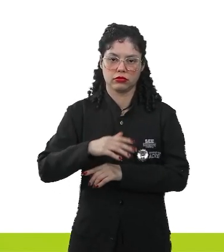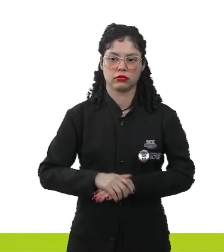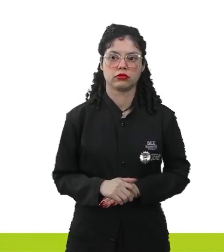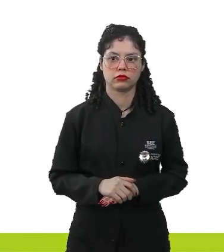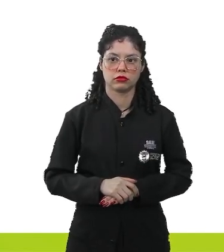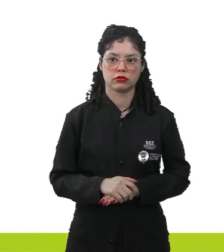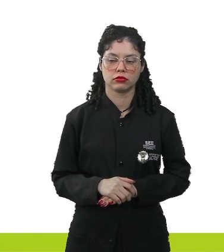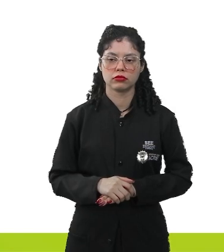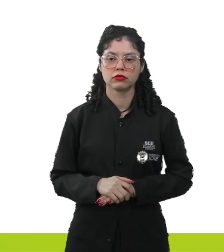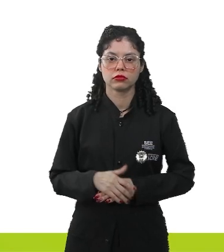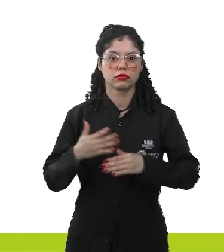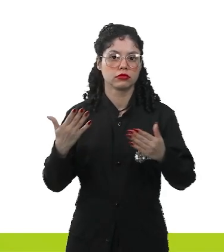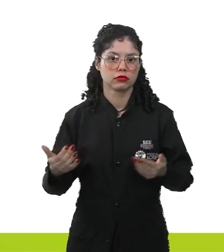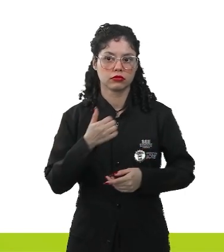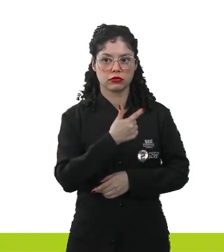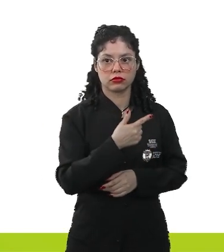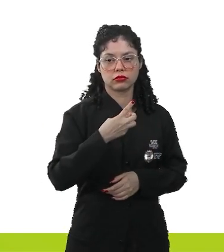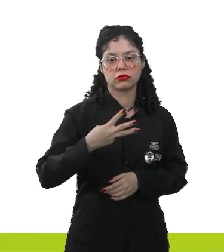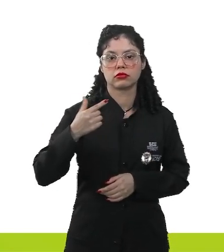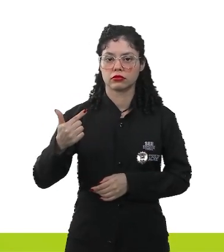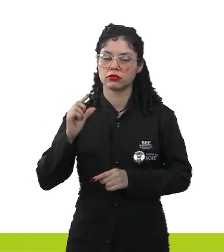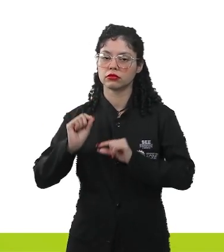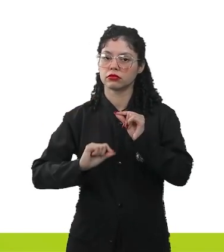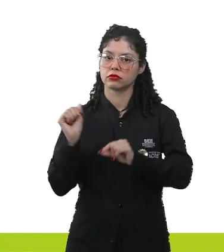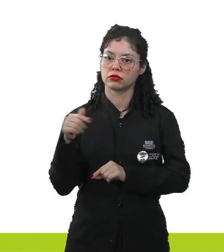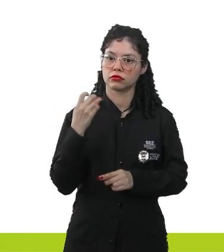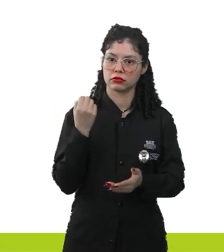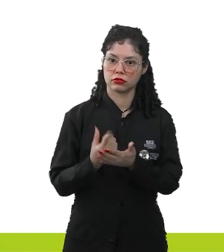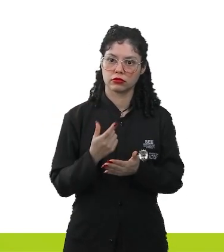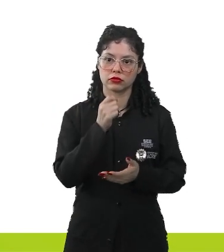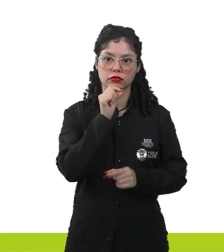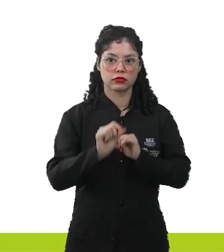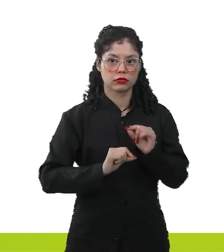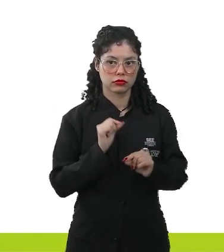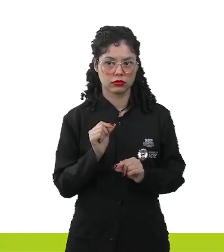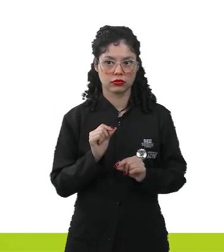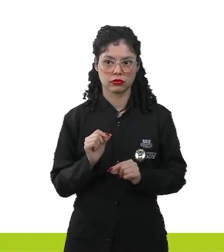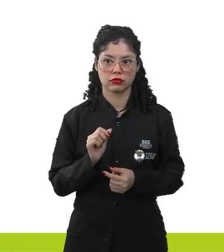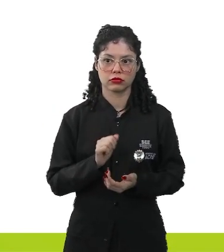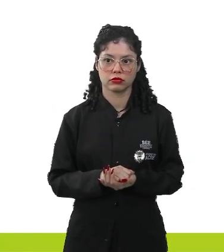232. Então, o custo é R$